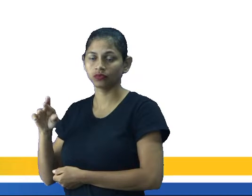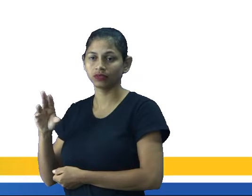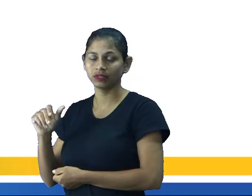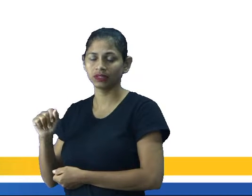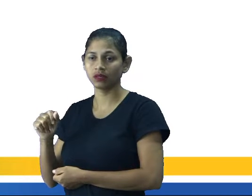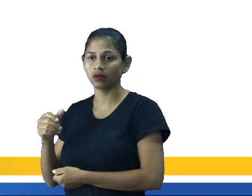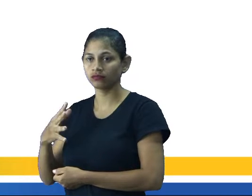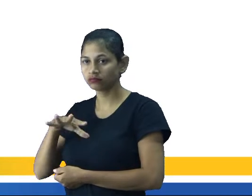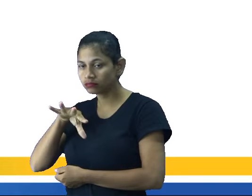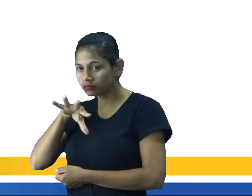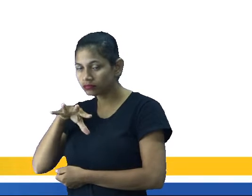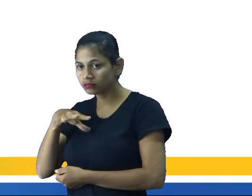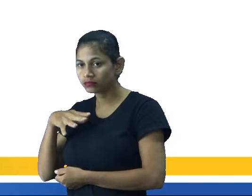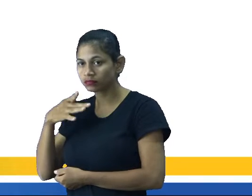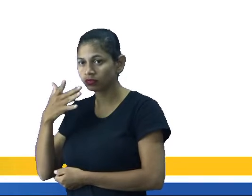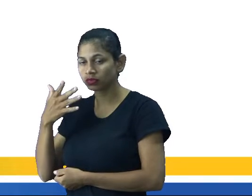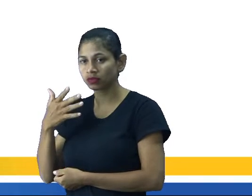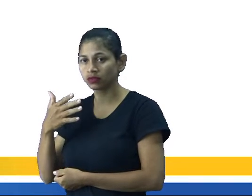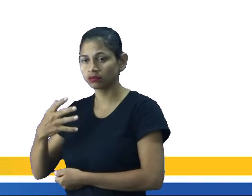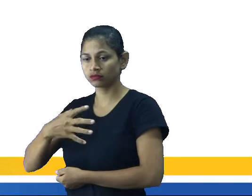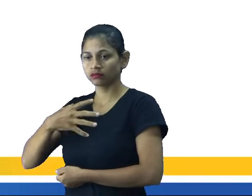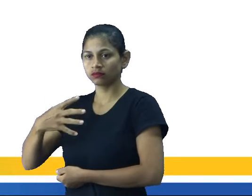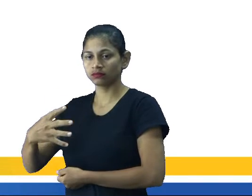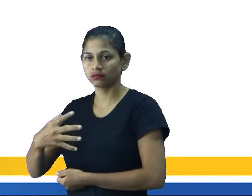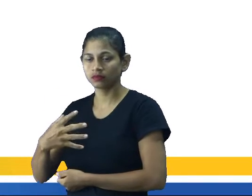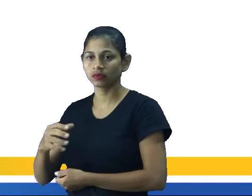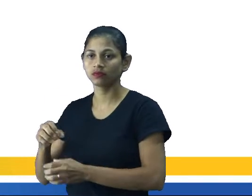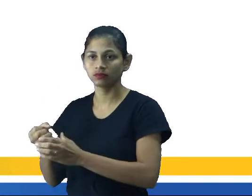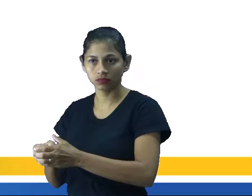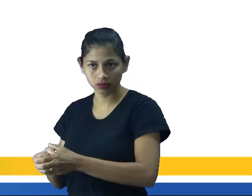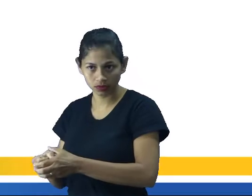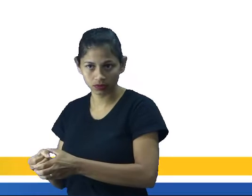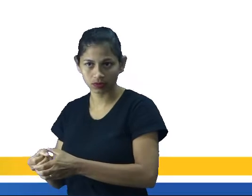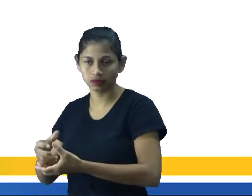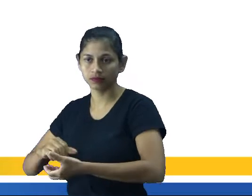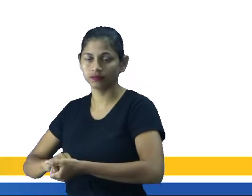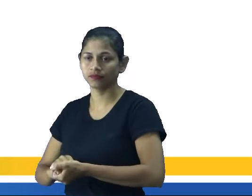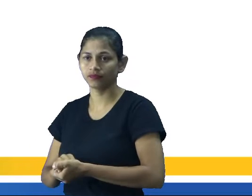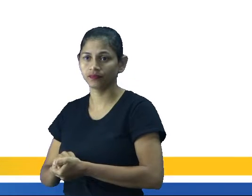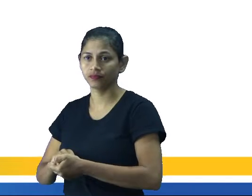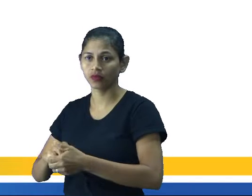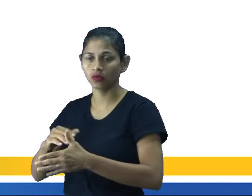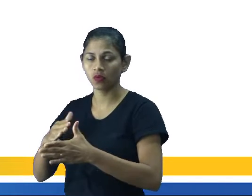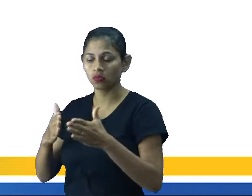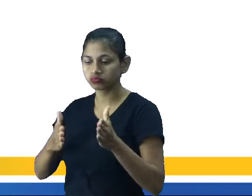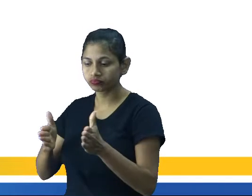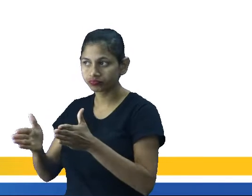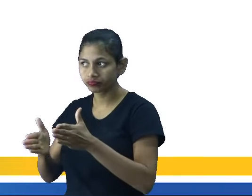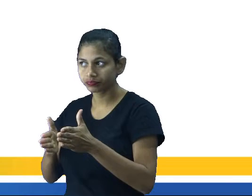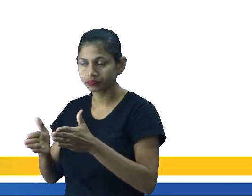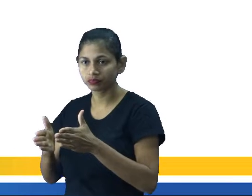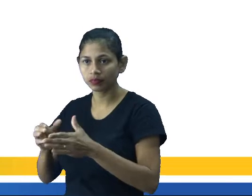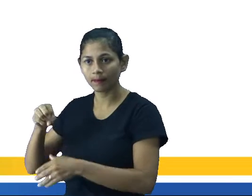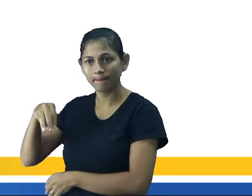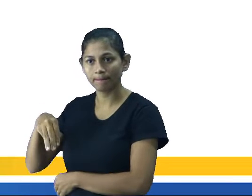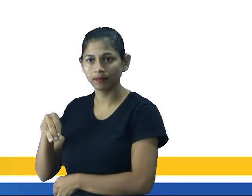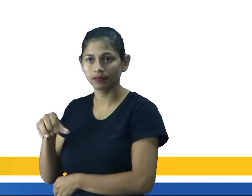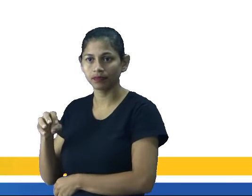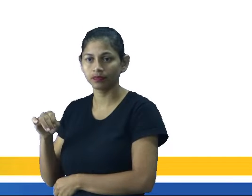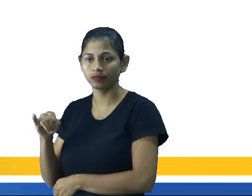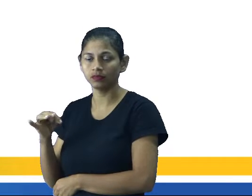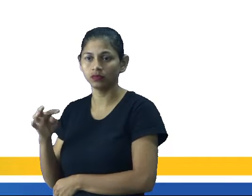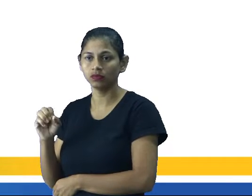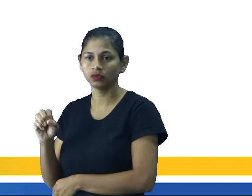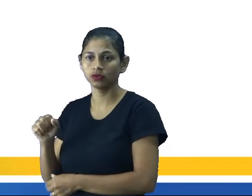celular. Quando eu falo de núcleo, eu estou falando então sobre o quê? Tanto o processo de mitose como o processo de meiose, né? Que